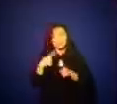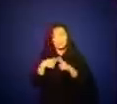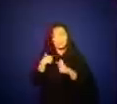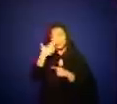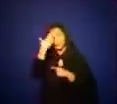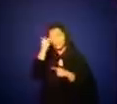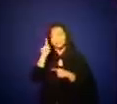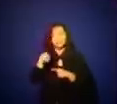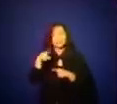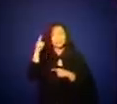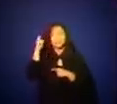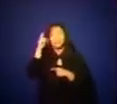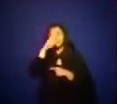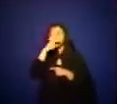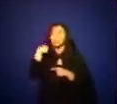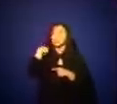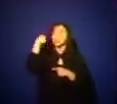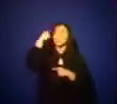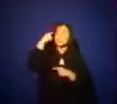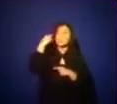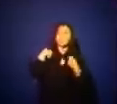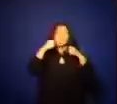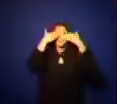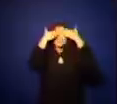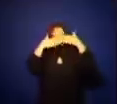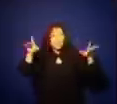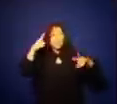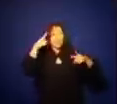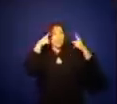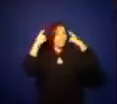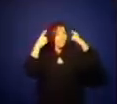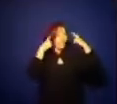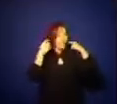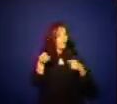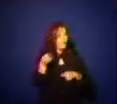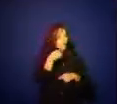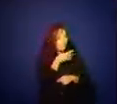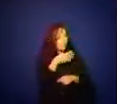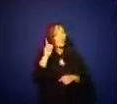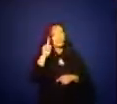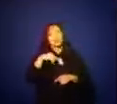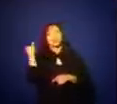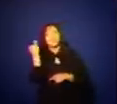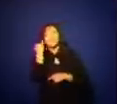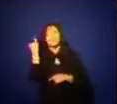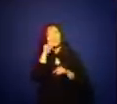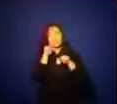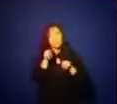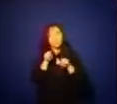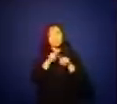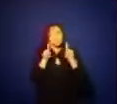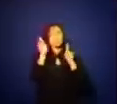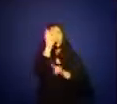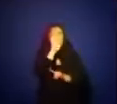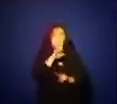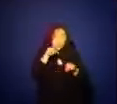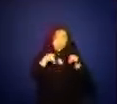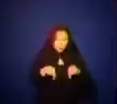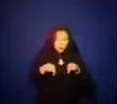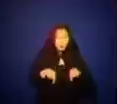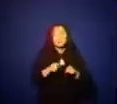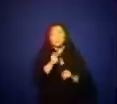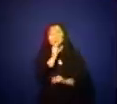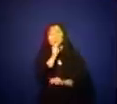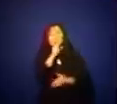que é bom pensar fora da caixa tem umas ideias diferentes acho que o debate é sempre importante é mas eu acho que no Brasil a gente não tá agora